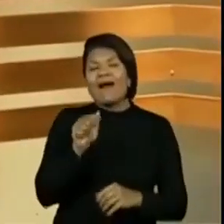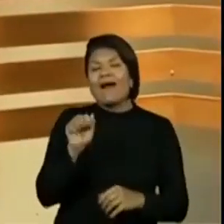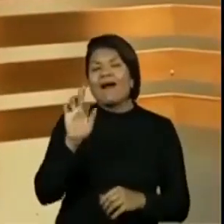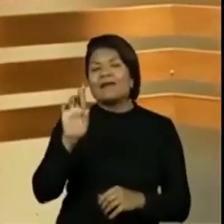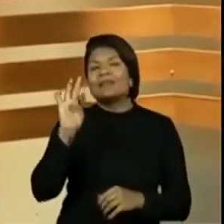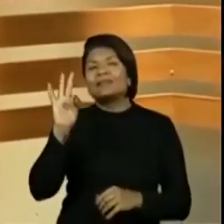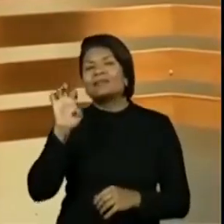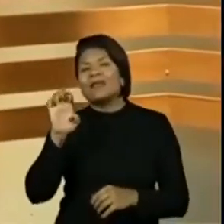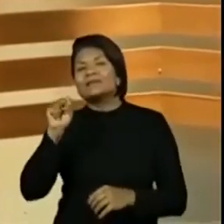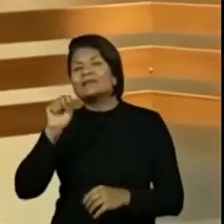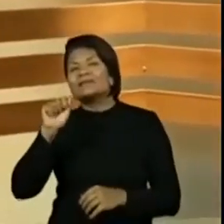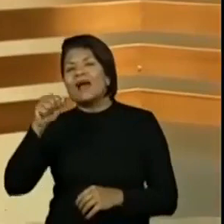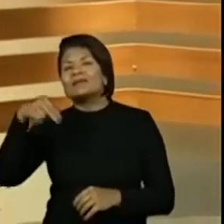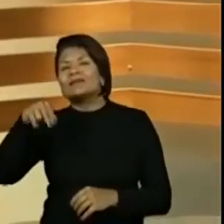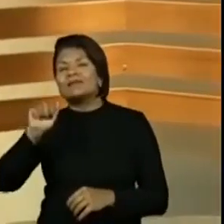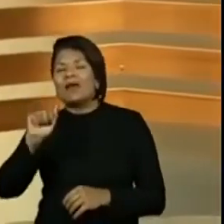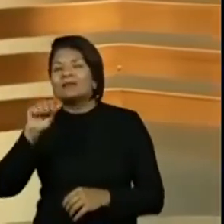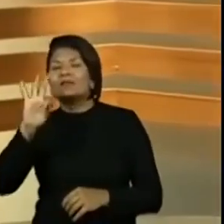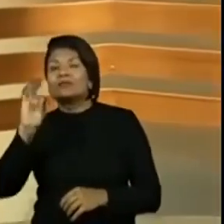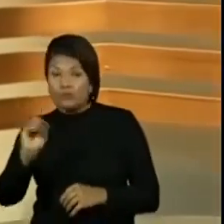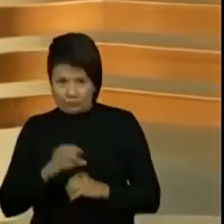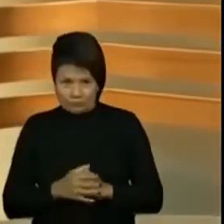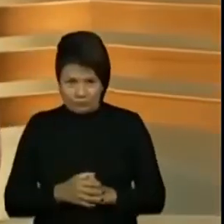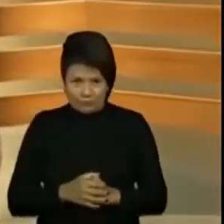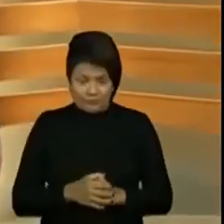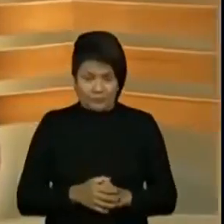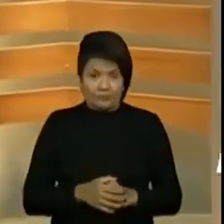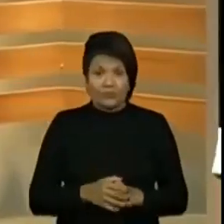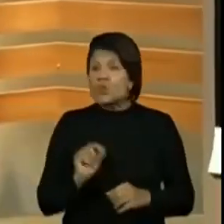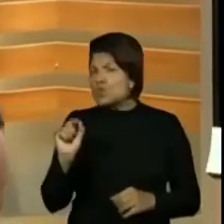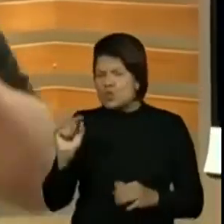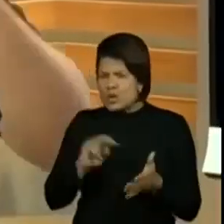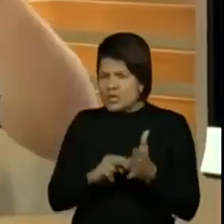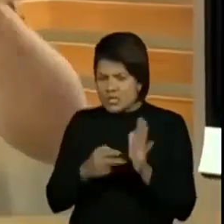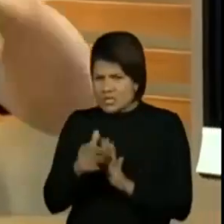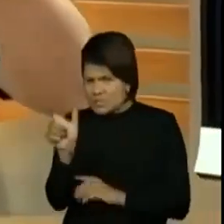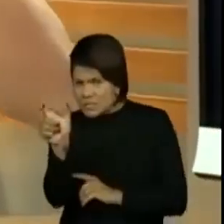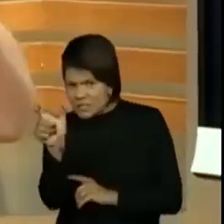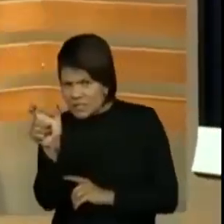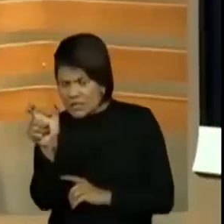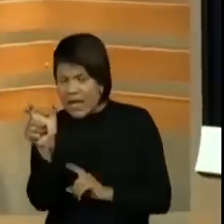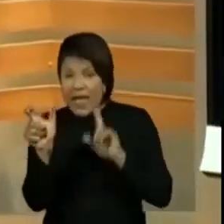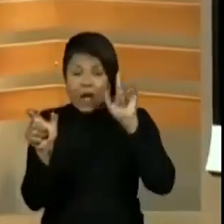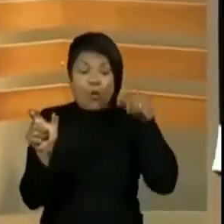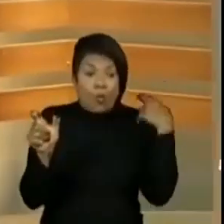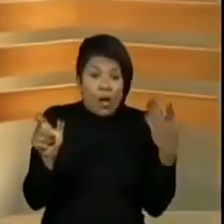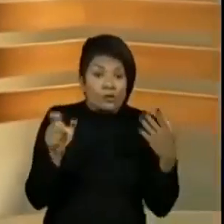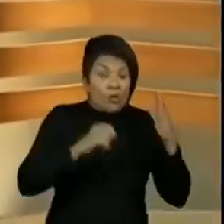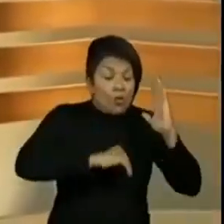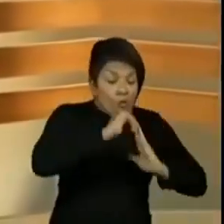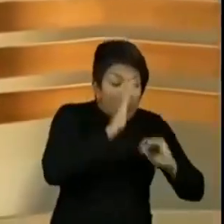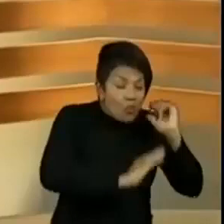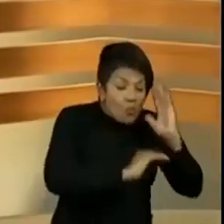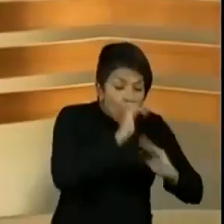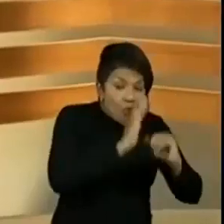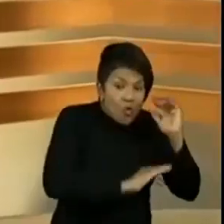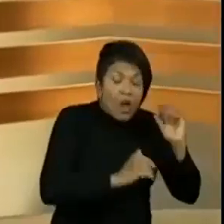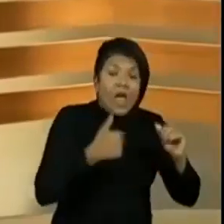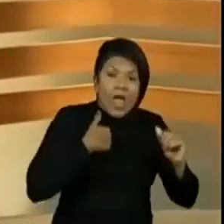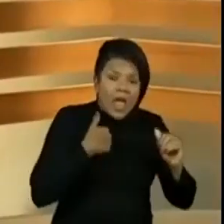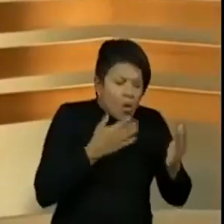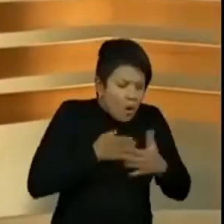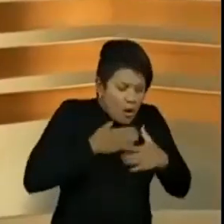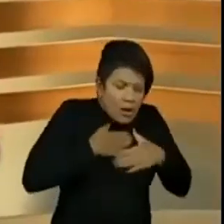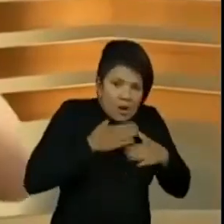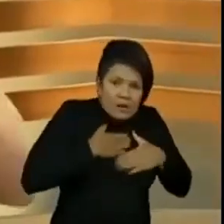artesanato. O artesanato é quando o produtor detém todas as etapas de produção. Fica